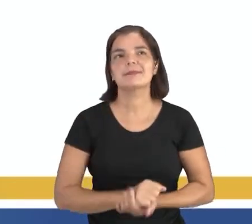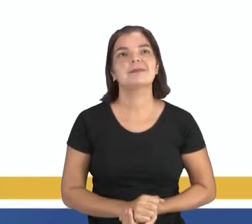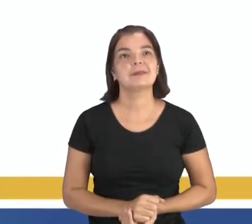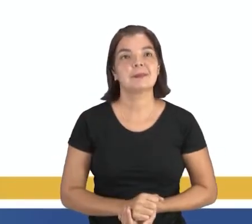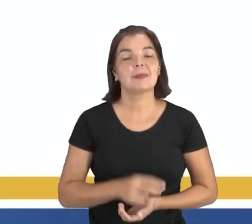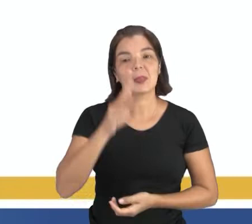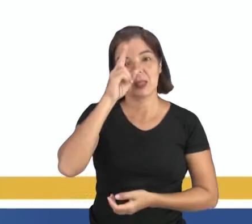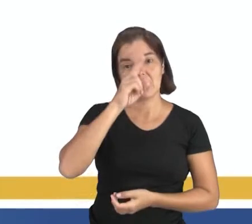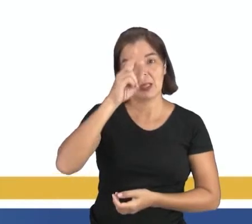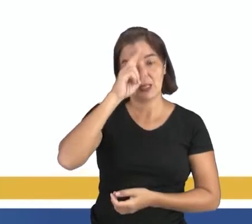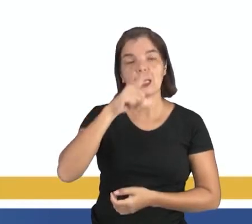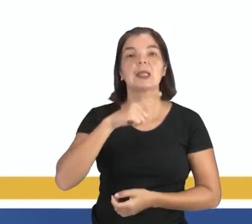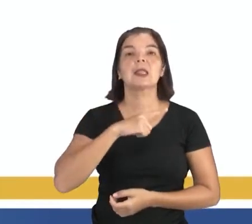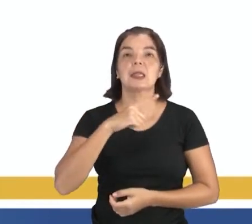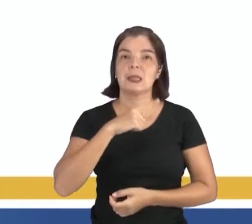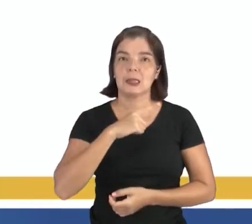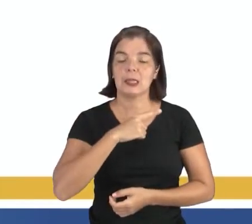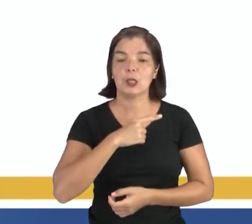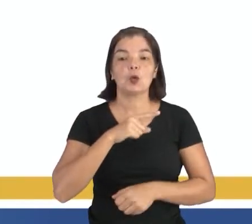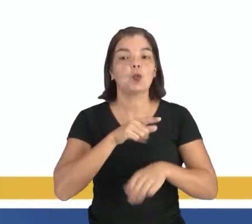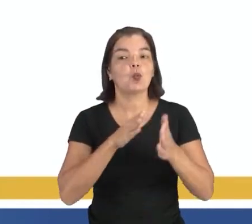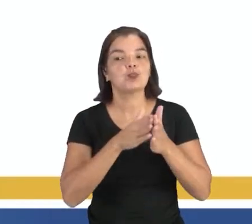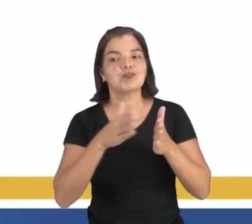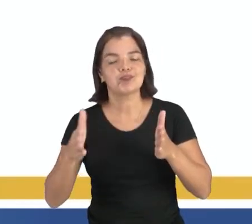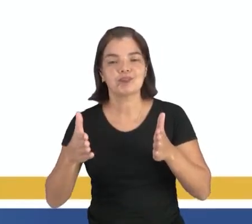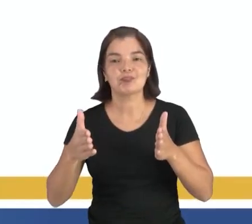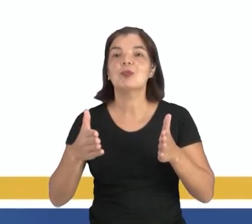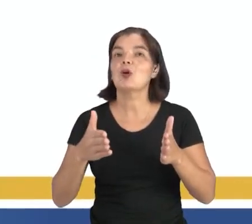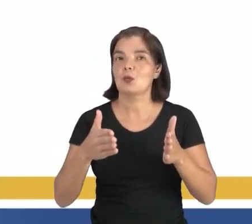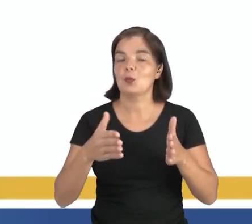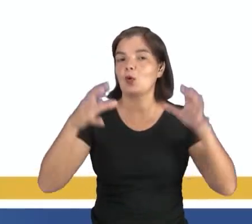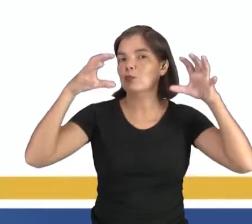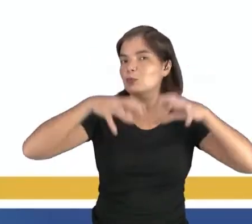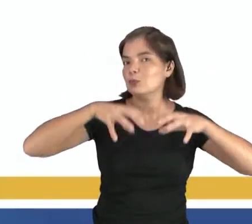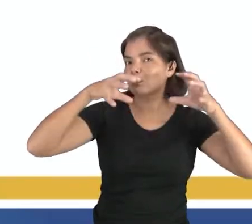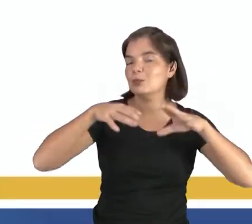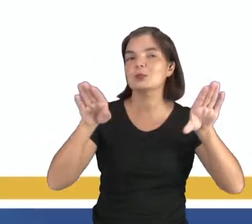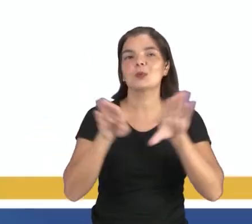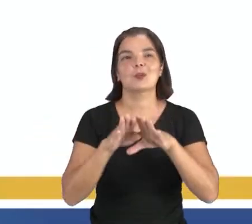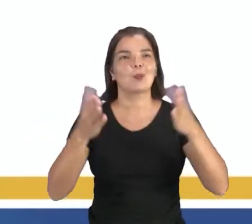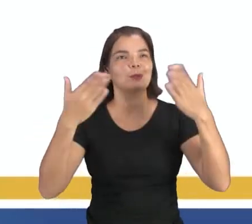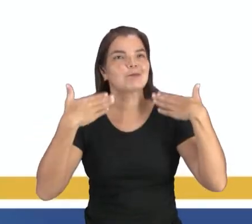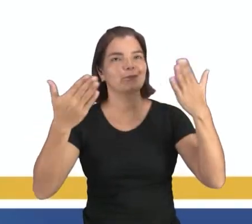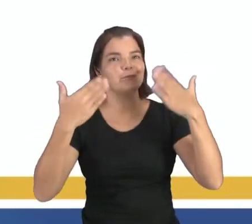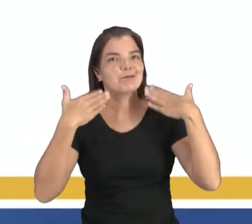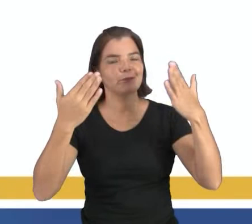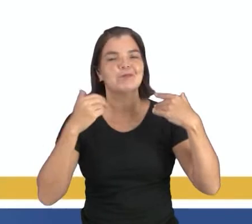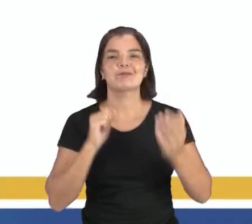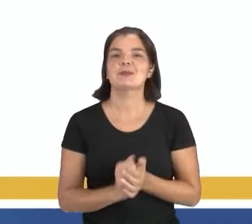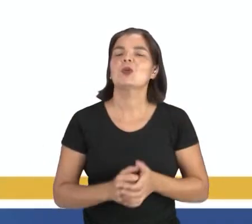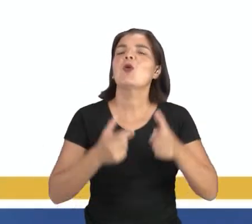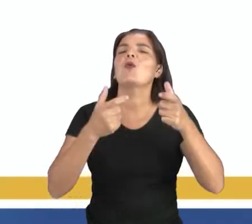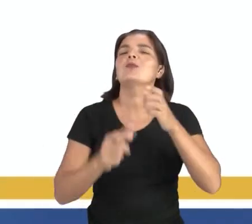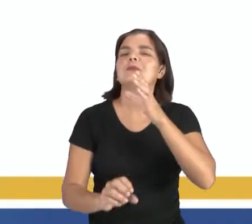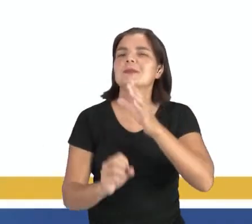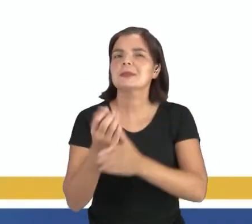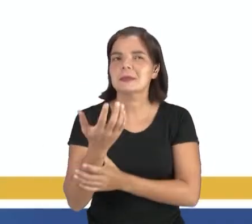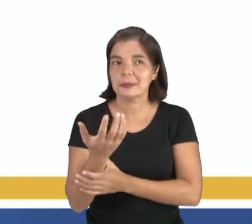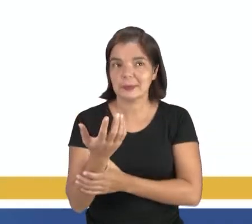Na história, temos a marcação do período, do inverno e do verão. Em relação ao